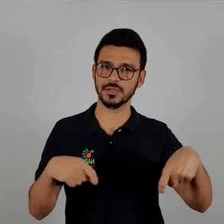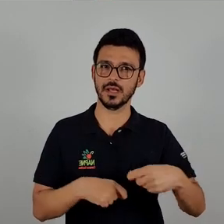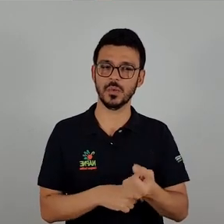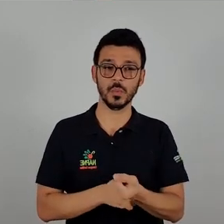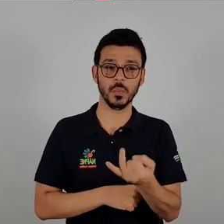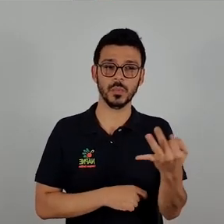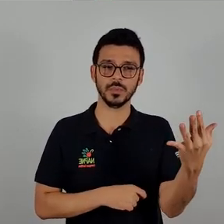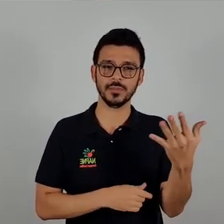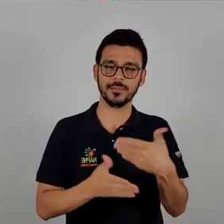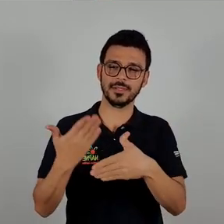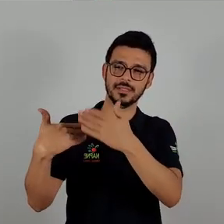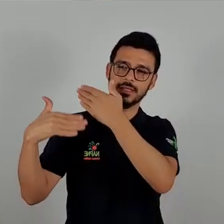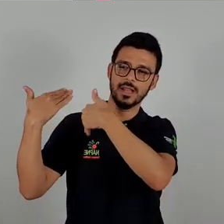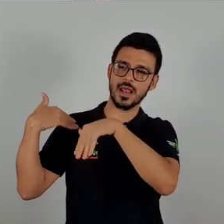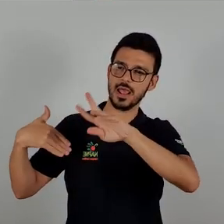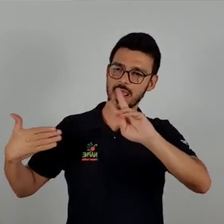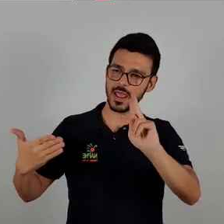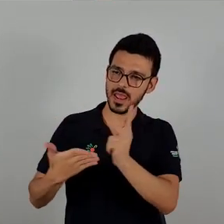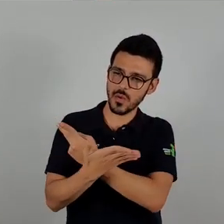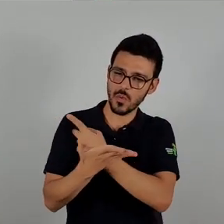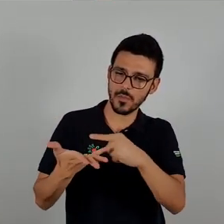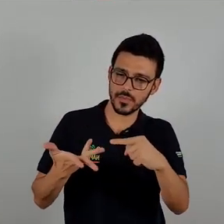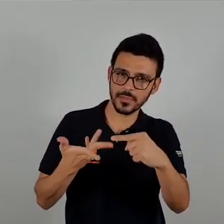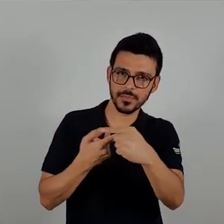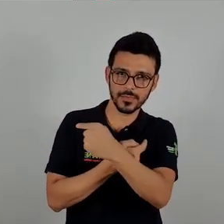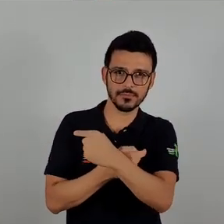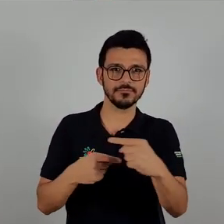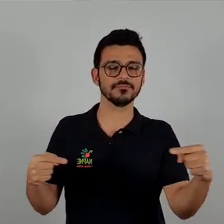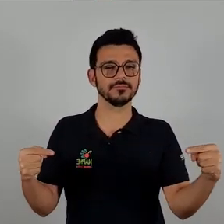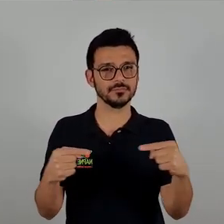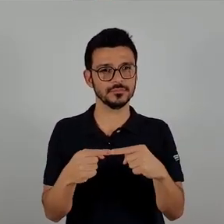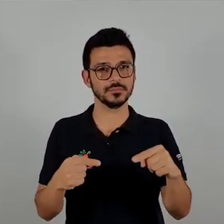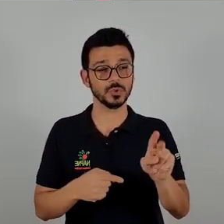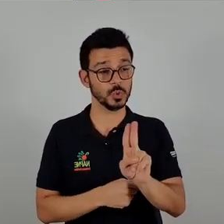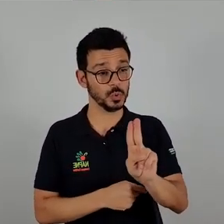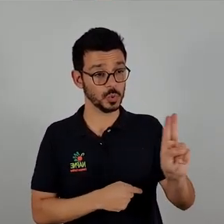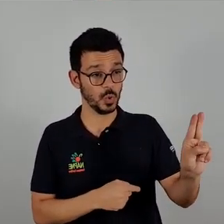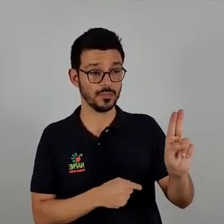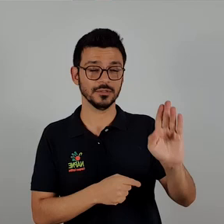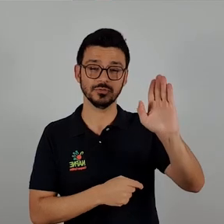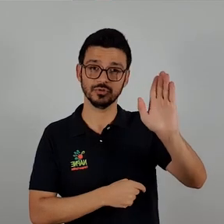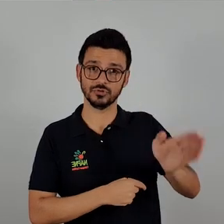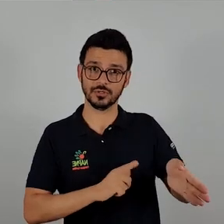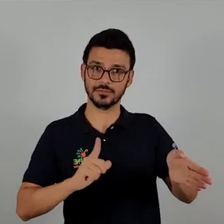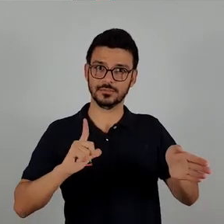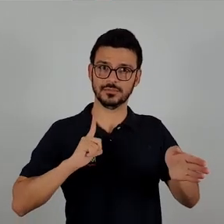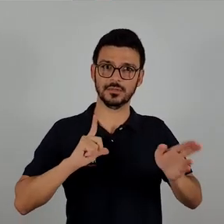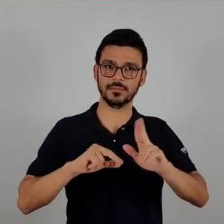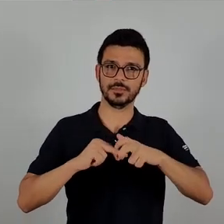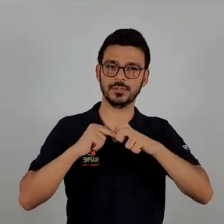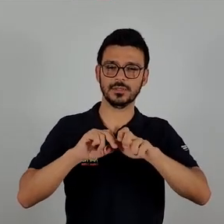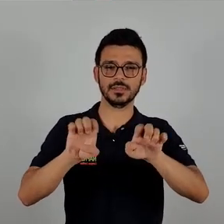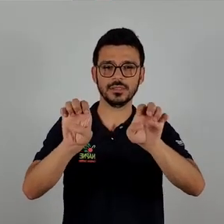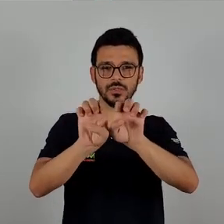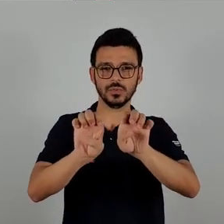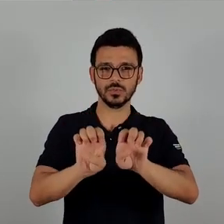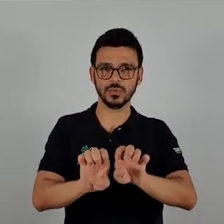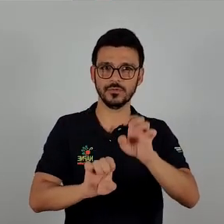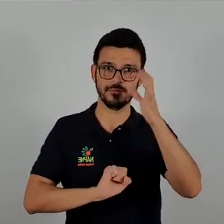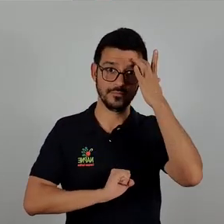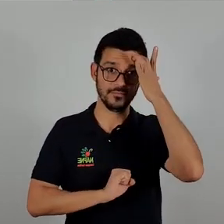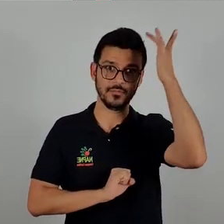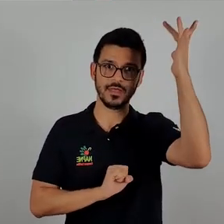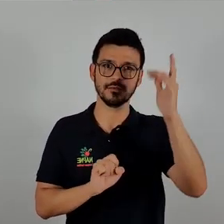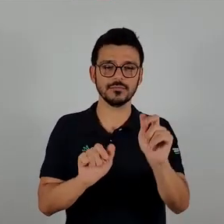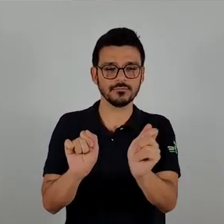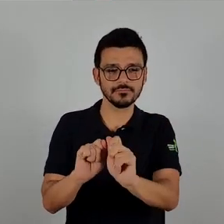quem sabe, de chegar à conclusão que fórmula escolher para o paciente, mas fazer a fórmula é fácil justamente pela questão da magistral, que